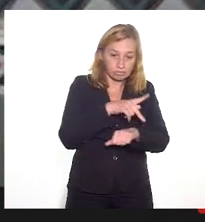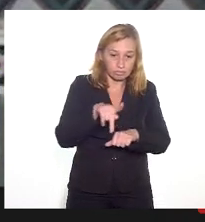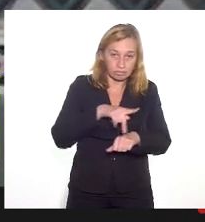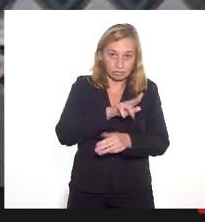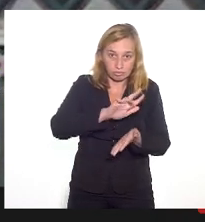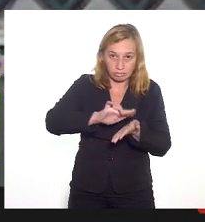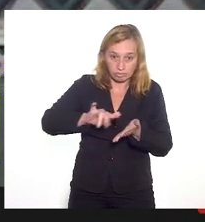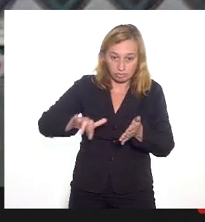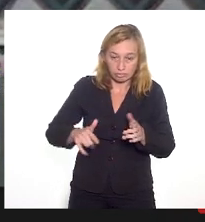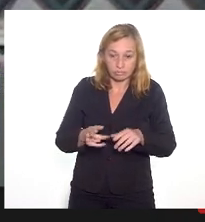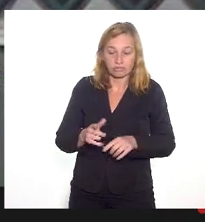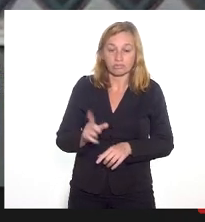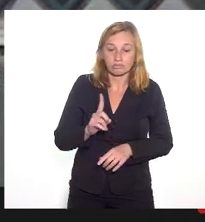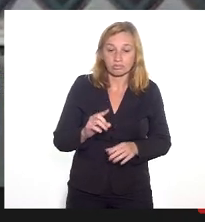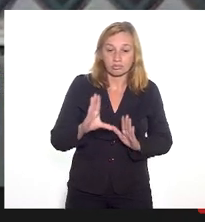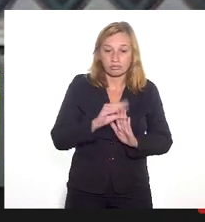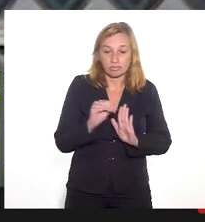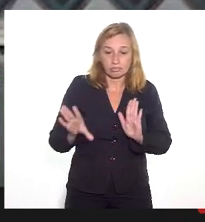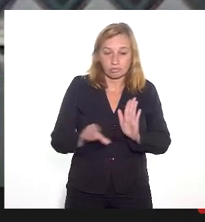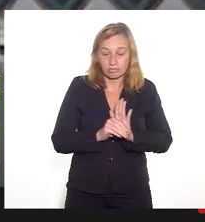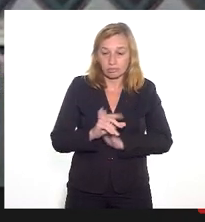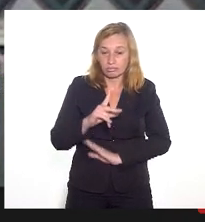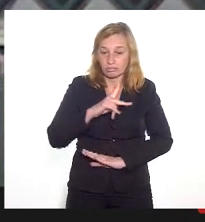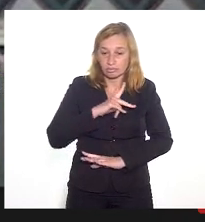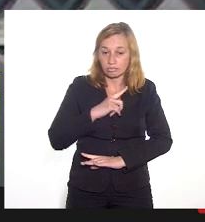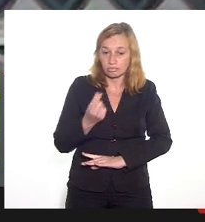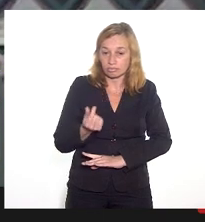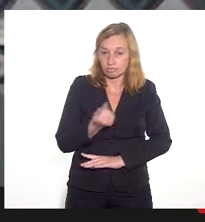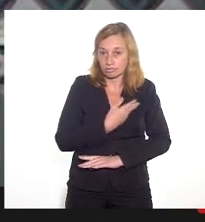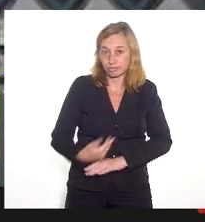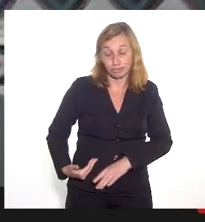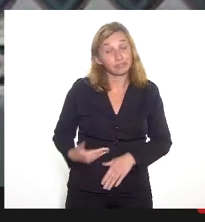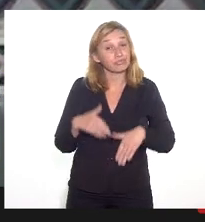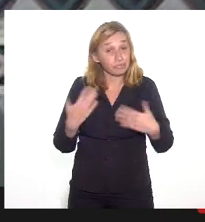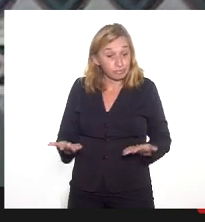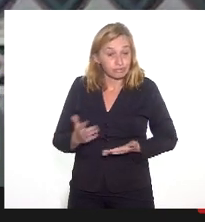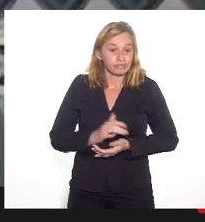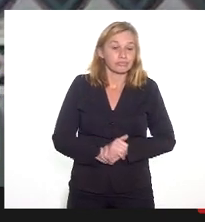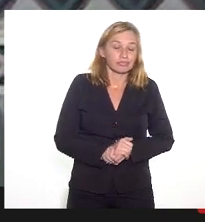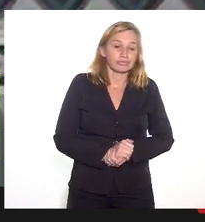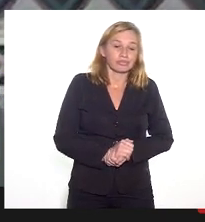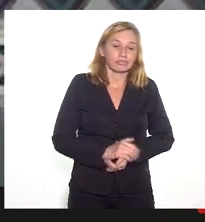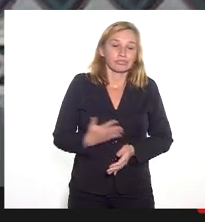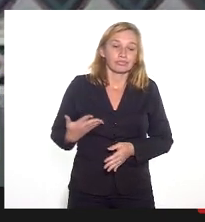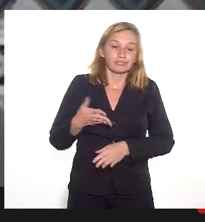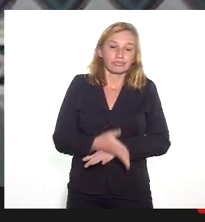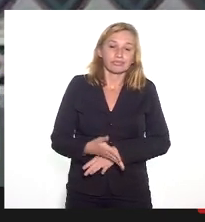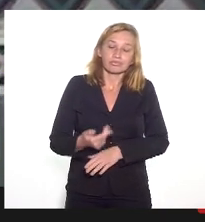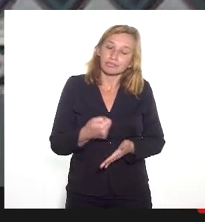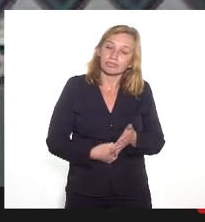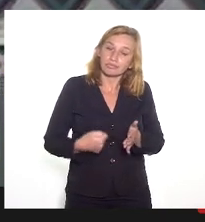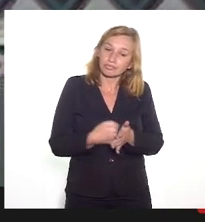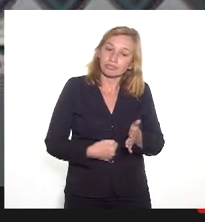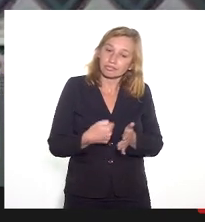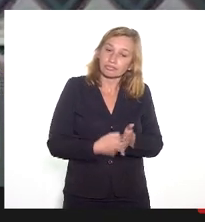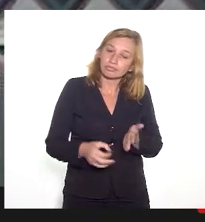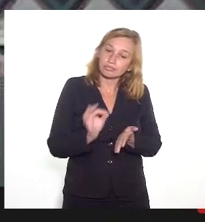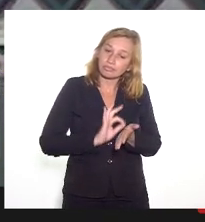diversidade, e não conteúdo privado com dinheiro público. Então, a gente entrou ali nessa luta, a gente